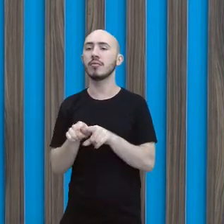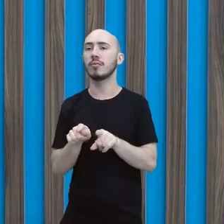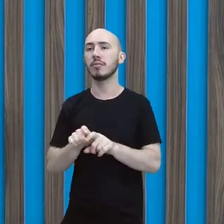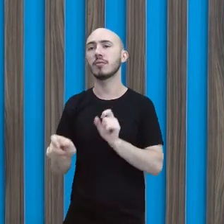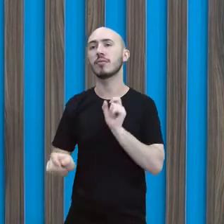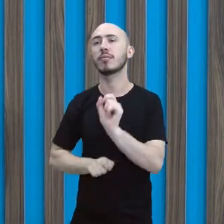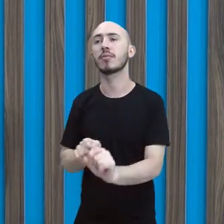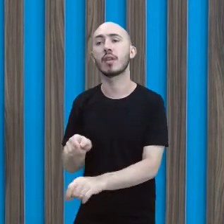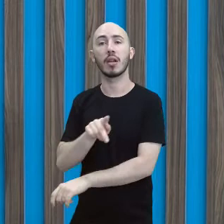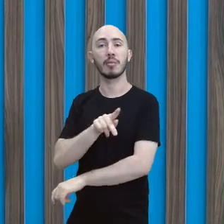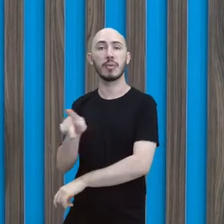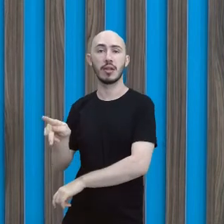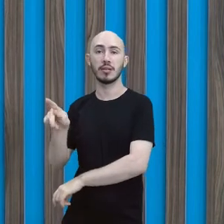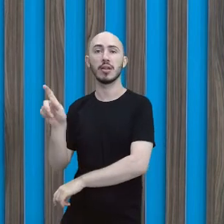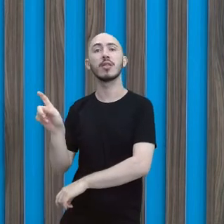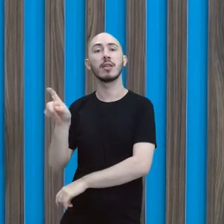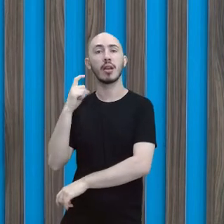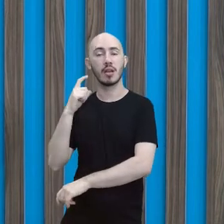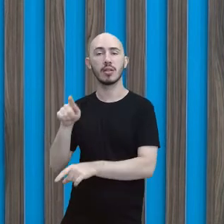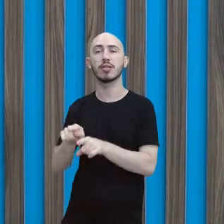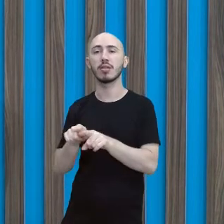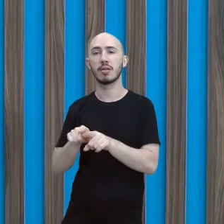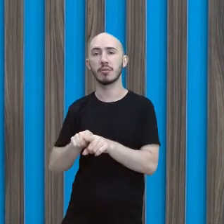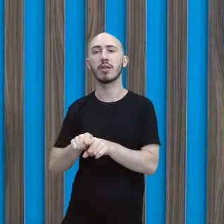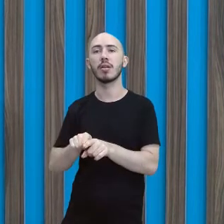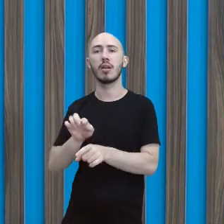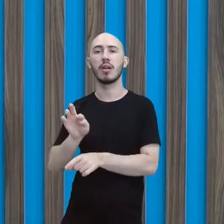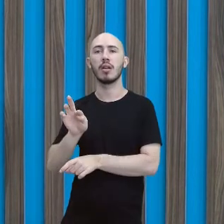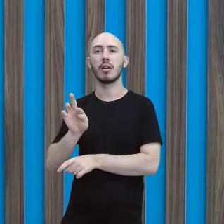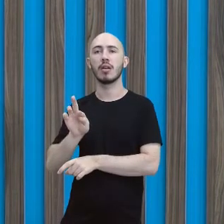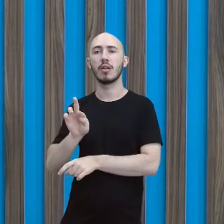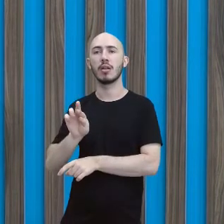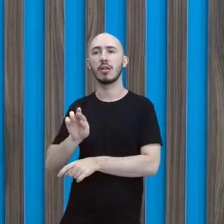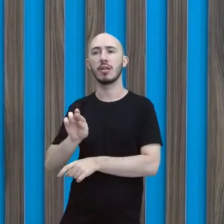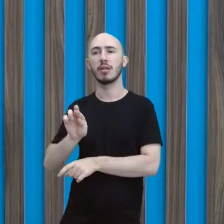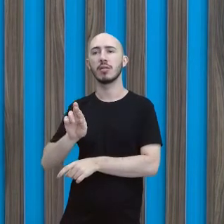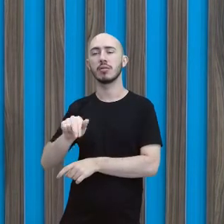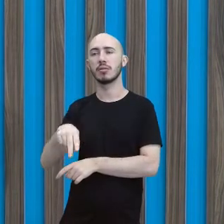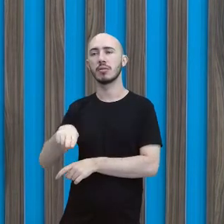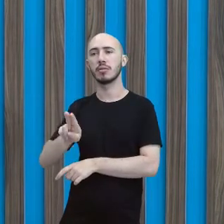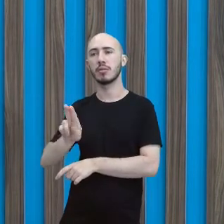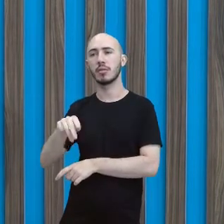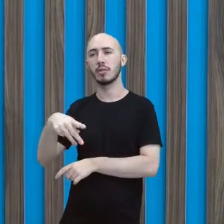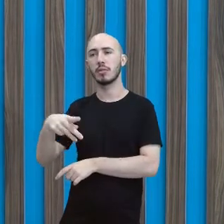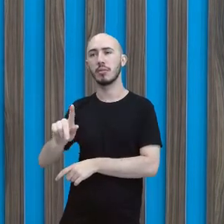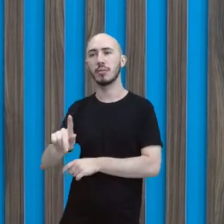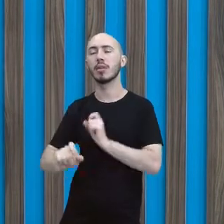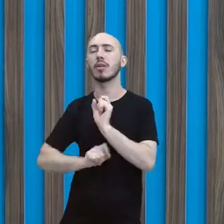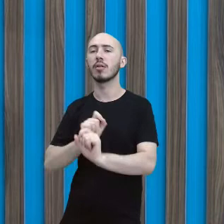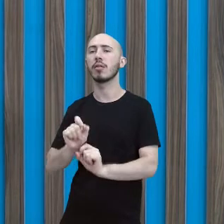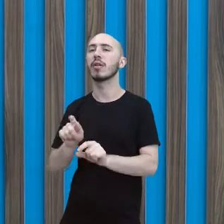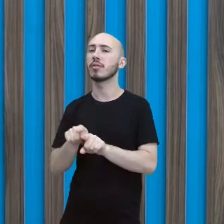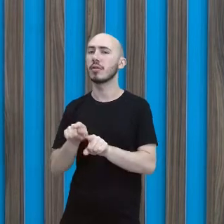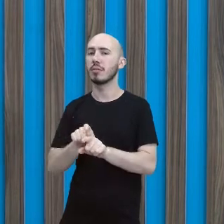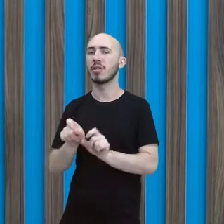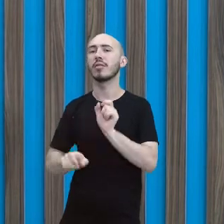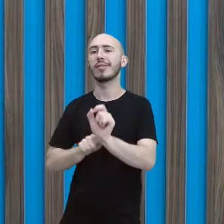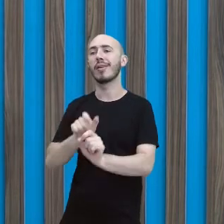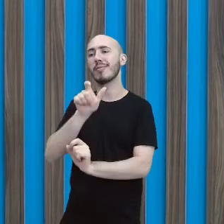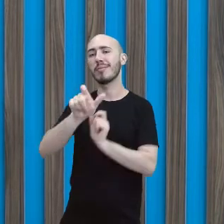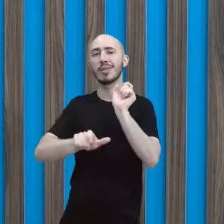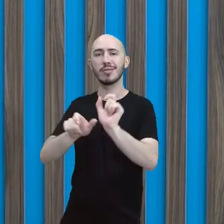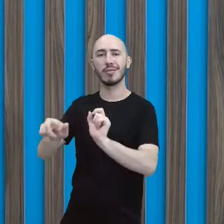professor, intensificando ainda mais essa procura, né, dessas pessoas que estavam ilegais no país para que mandassem